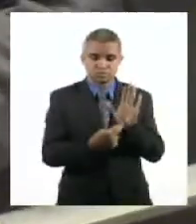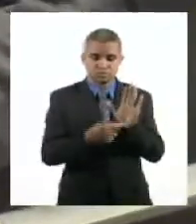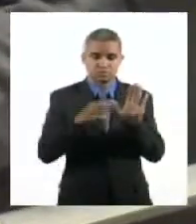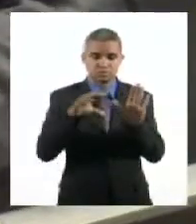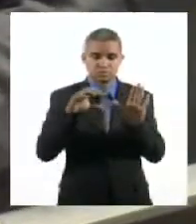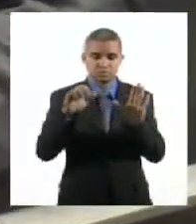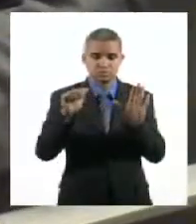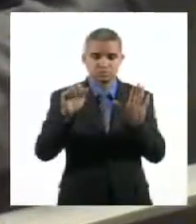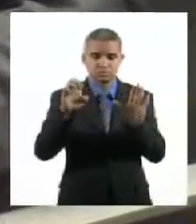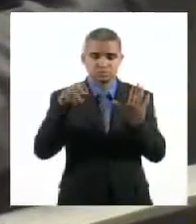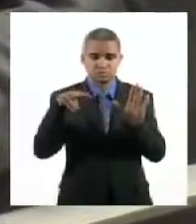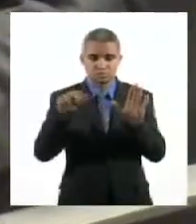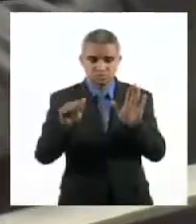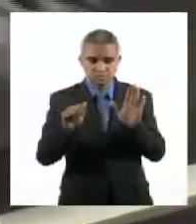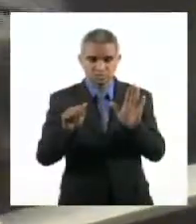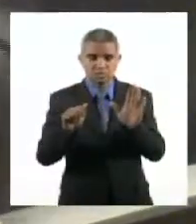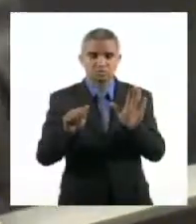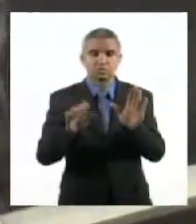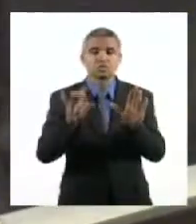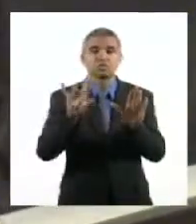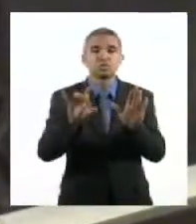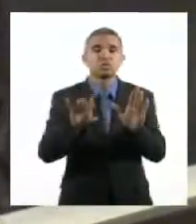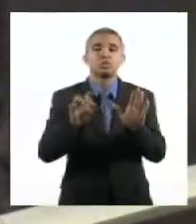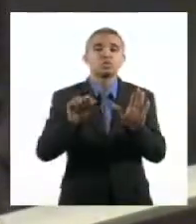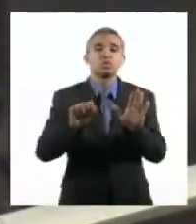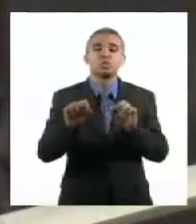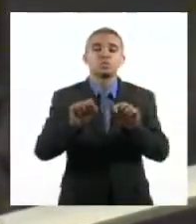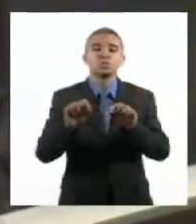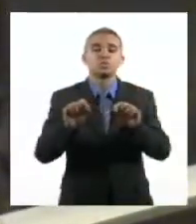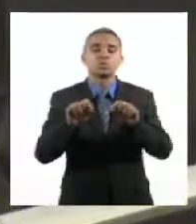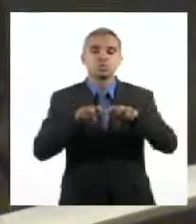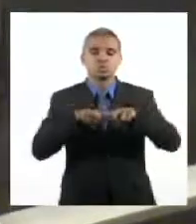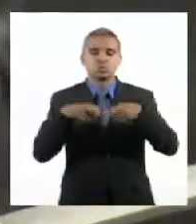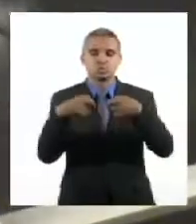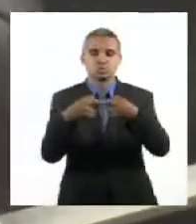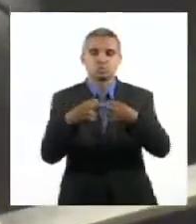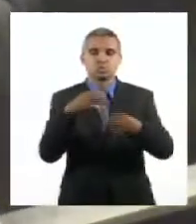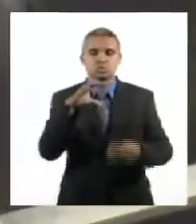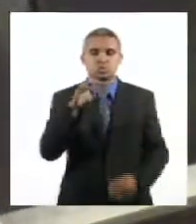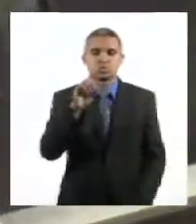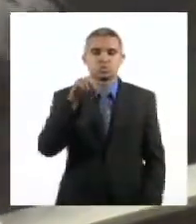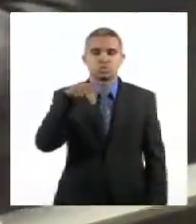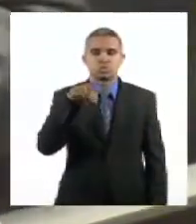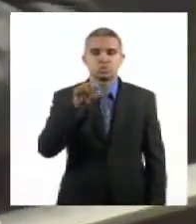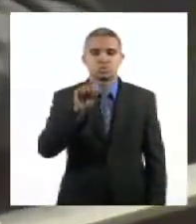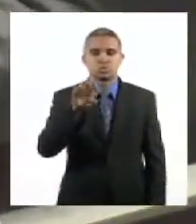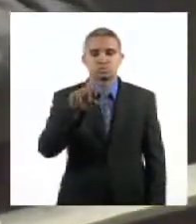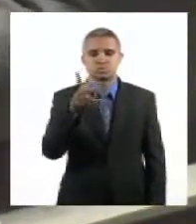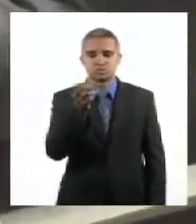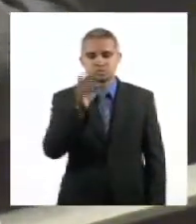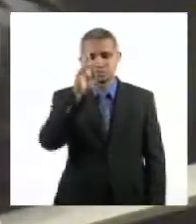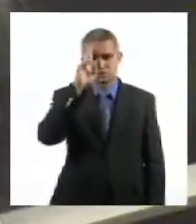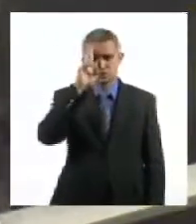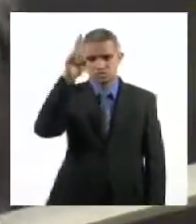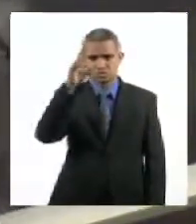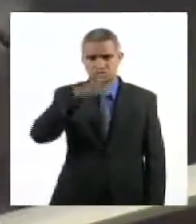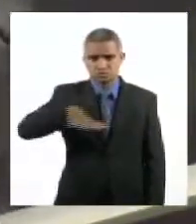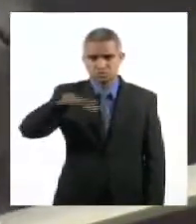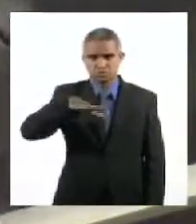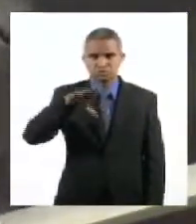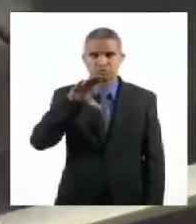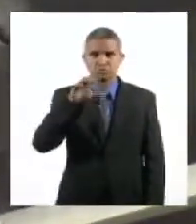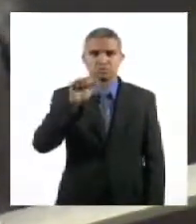deliberar sobre o distrato, seria o conselho diretor da